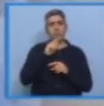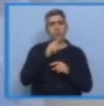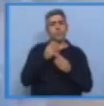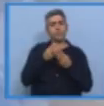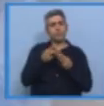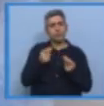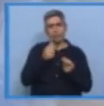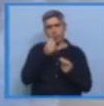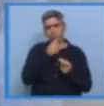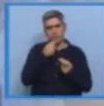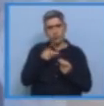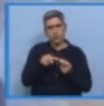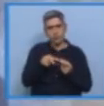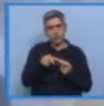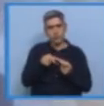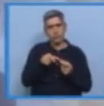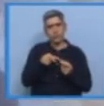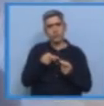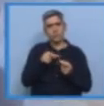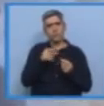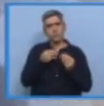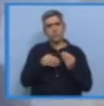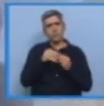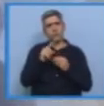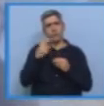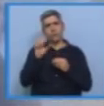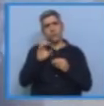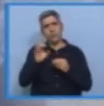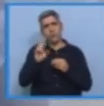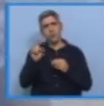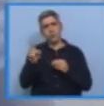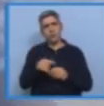o sofrimento aqui, mas se calhar o acrescentamos do outro lado.